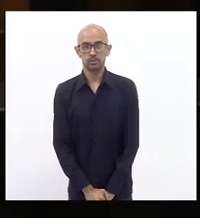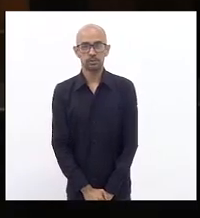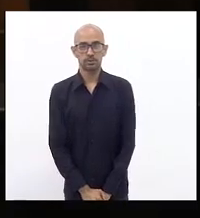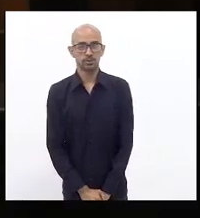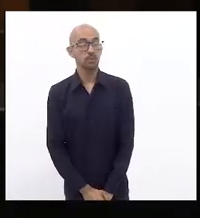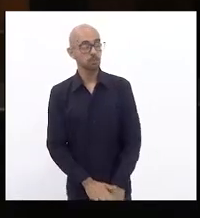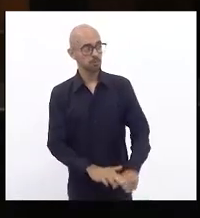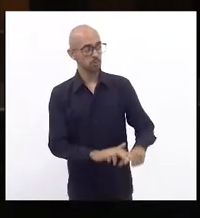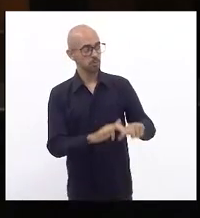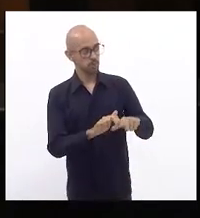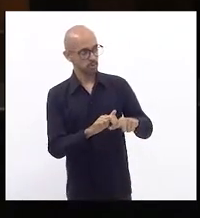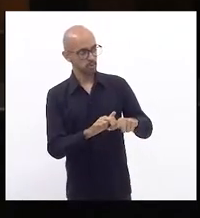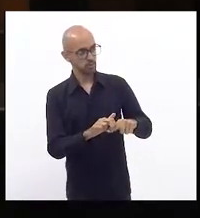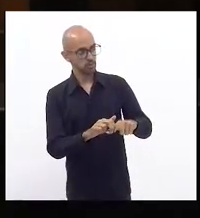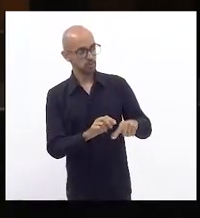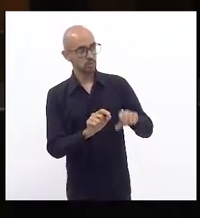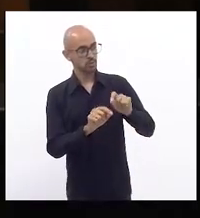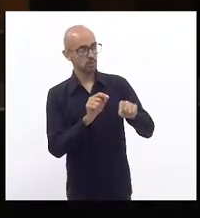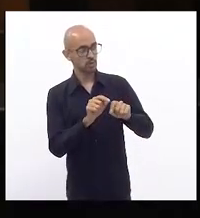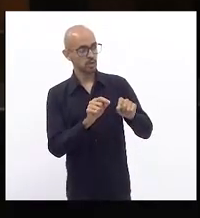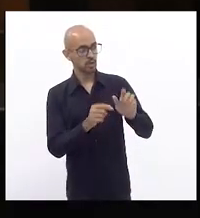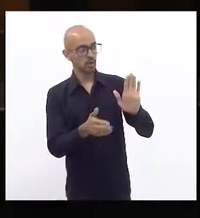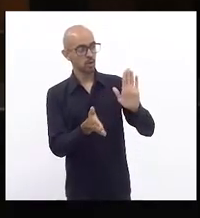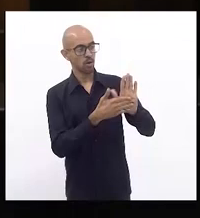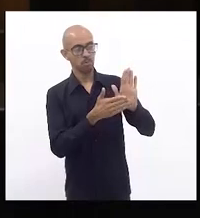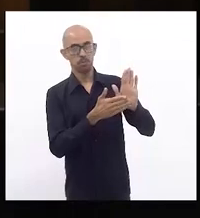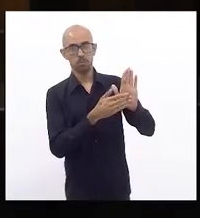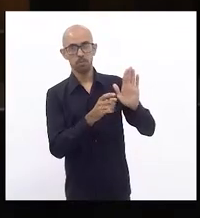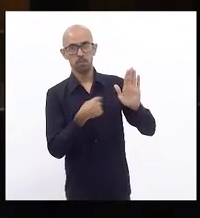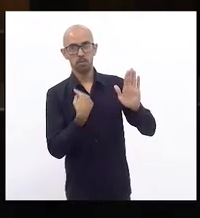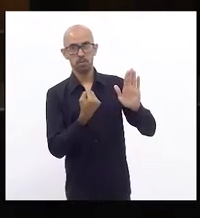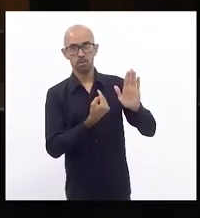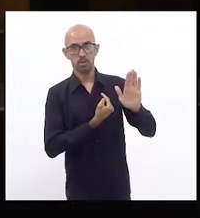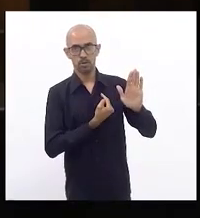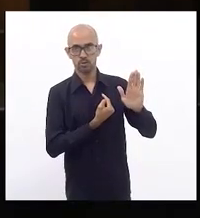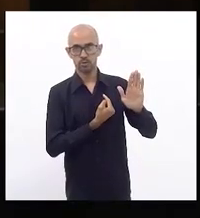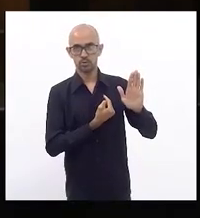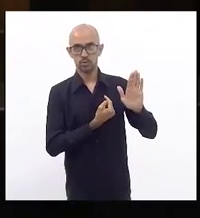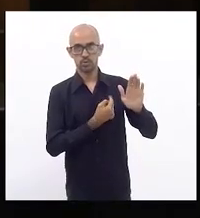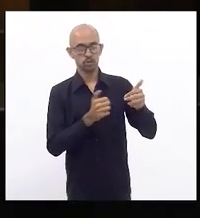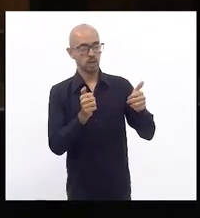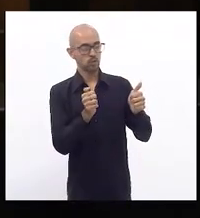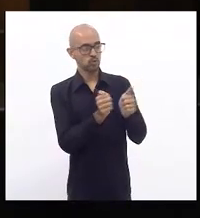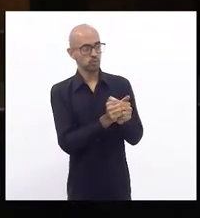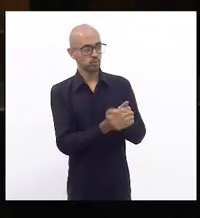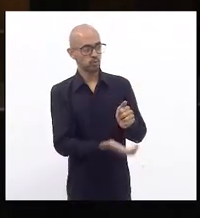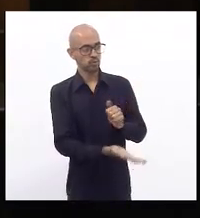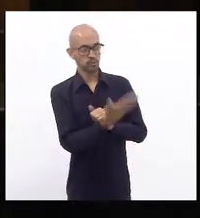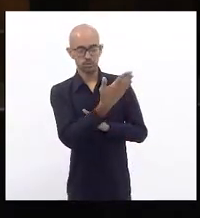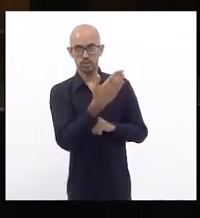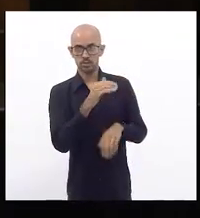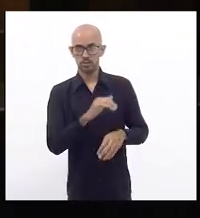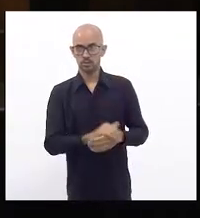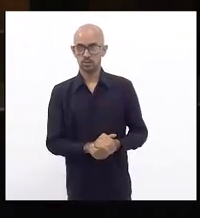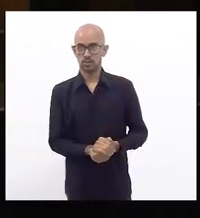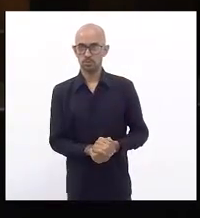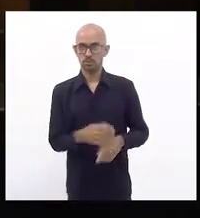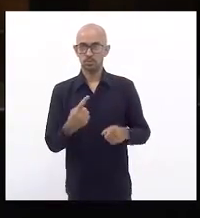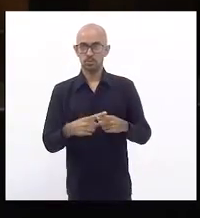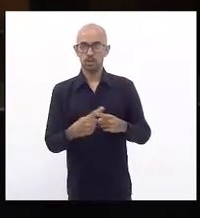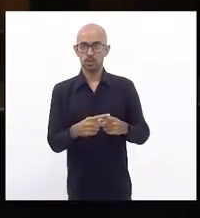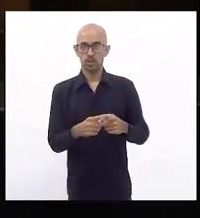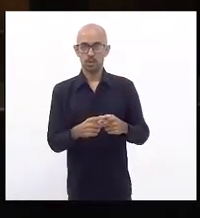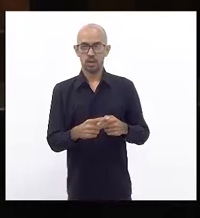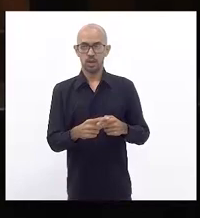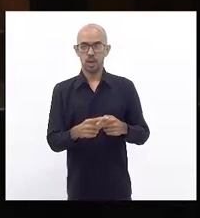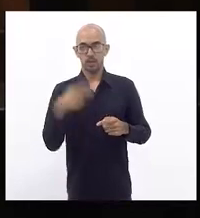Portanto, companheiro, esse é o nosso compromisso. Compromisso de estar ao lado de vocês, porque quem faz política escolhe um